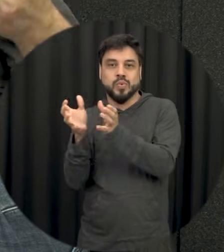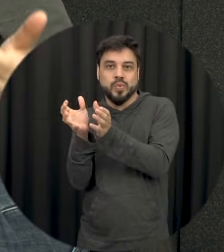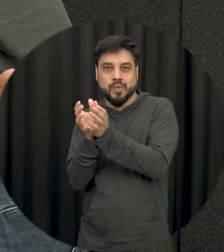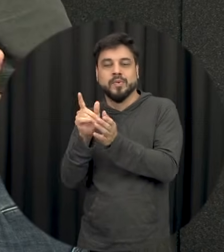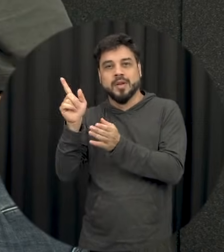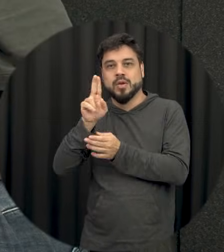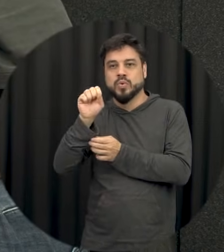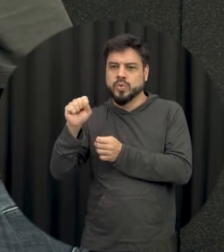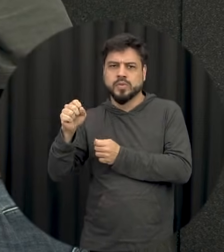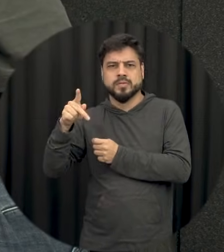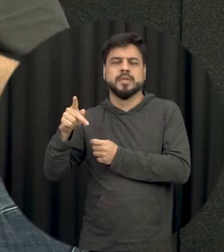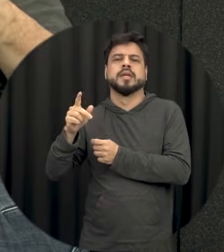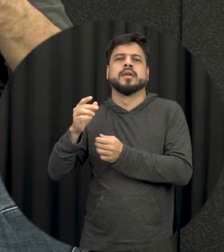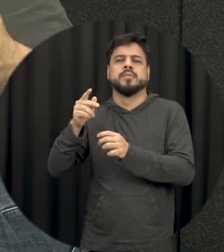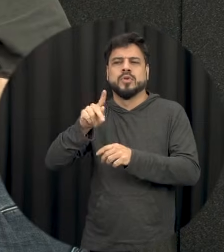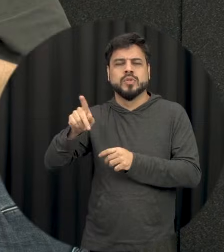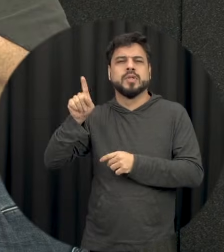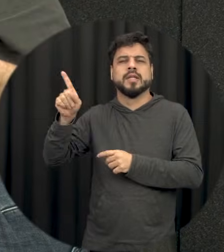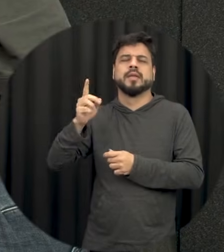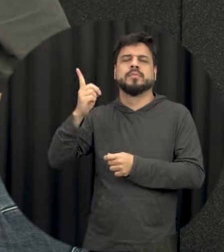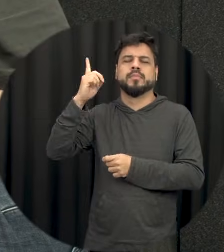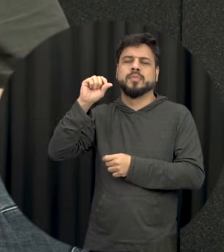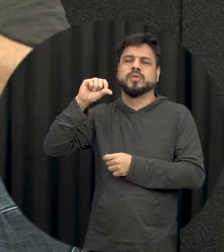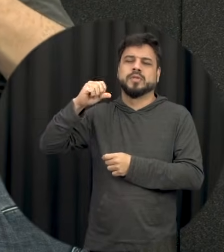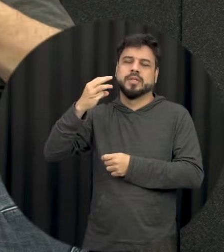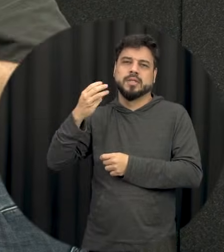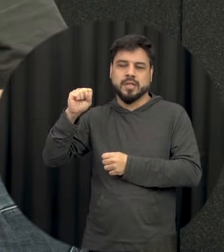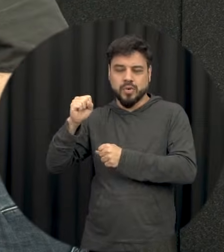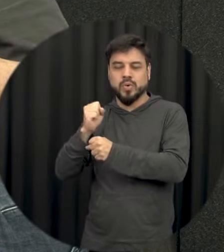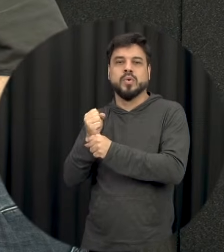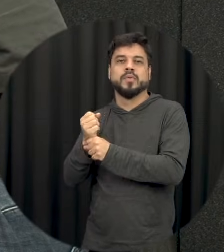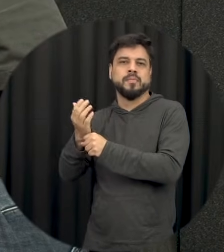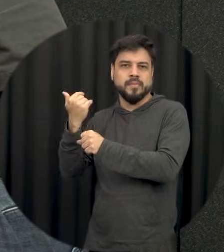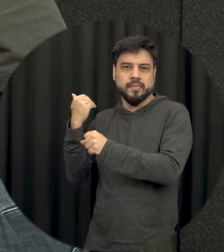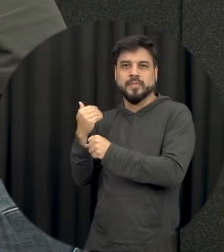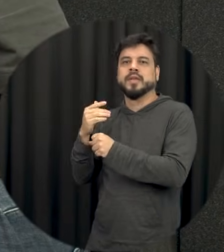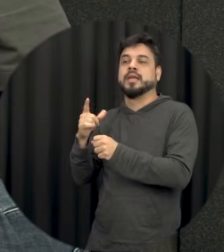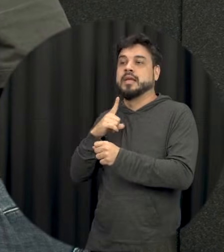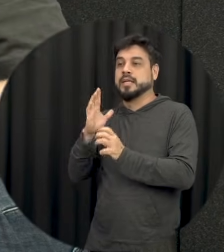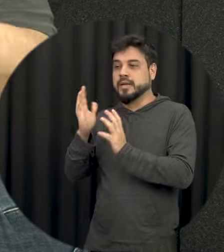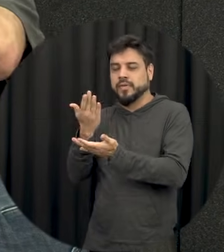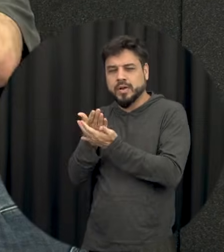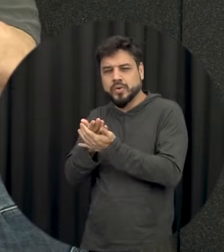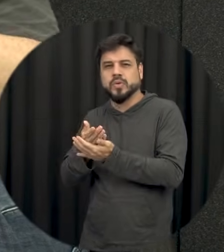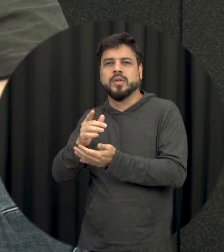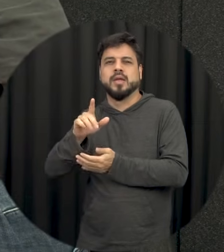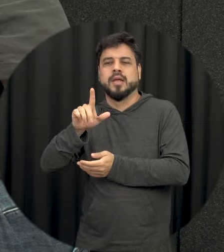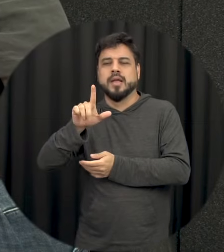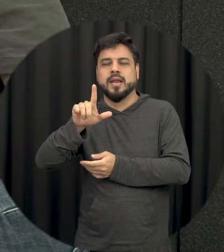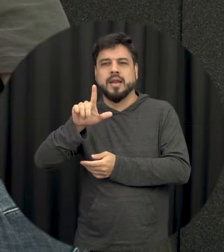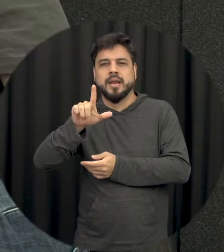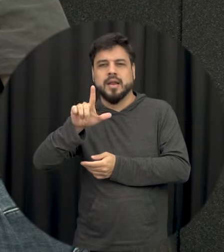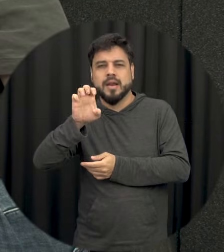desde 1938, né, junto com os professores franceses, né, foi aluna do Lévi-Strauss, do Monbeig,